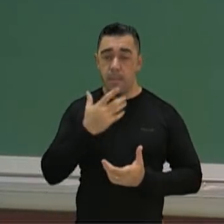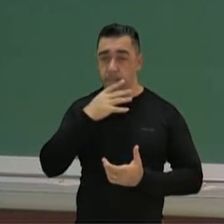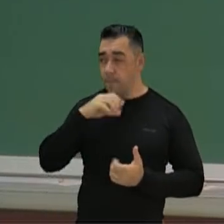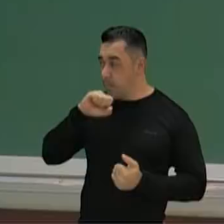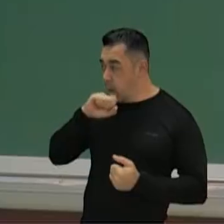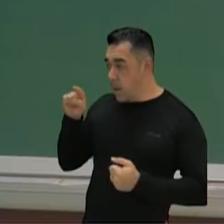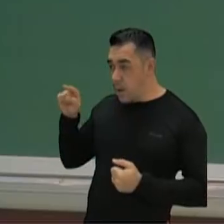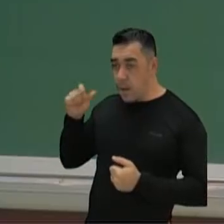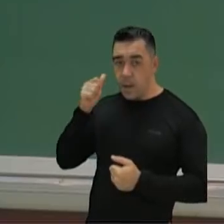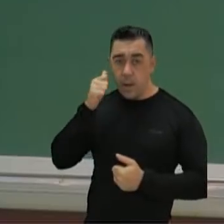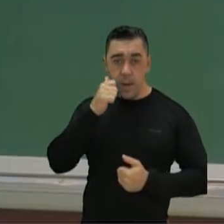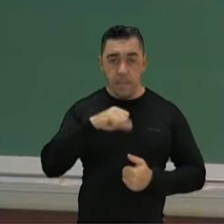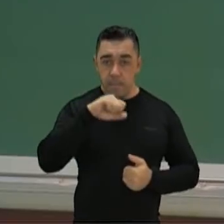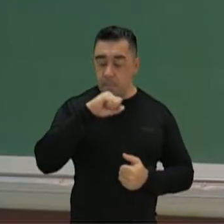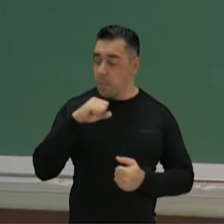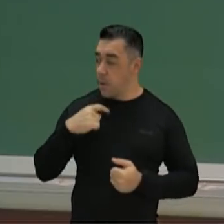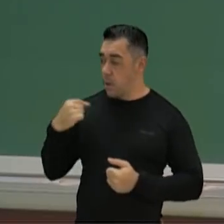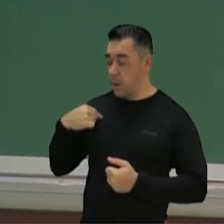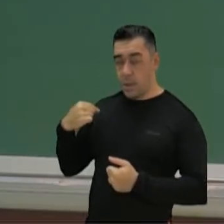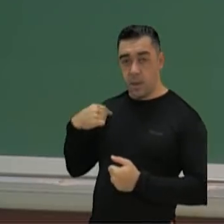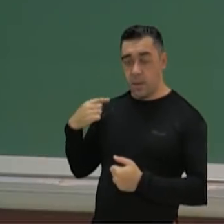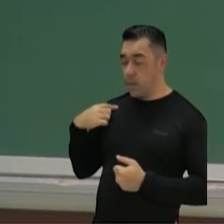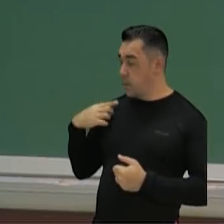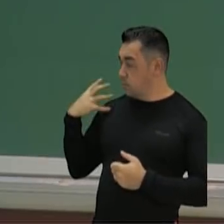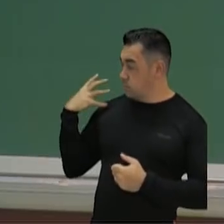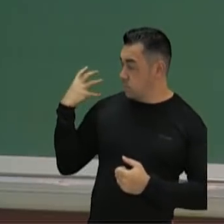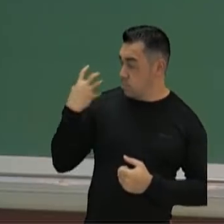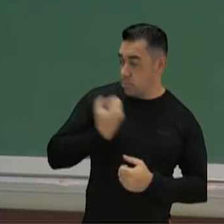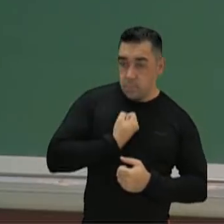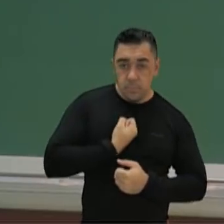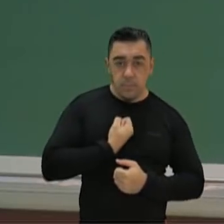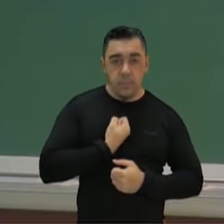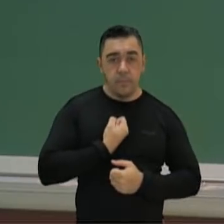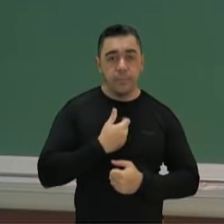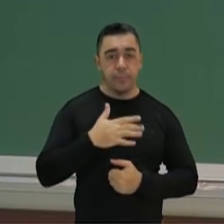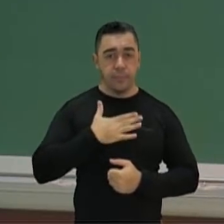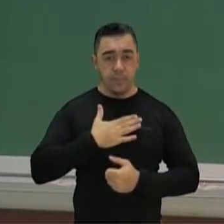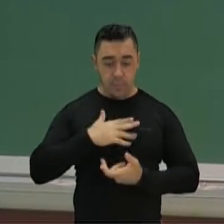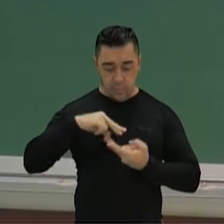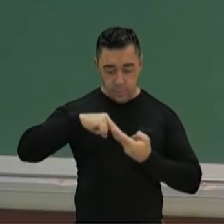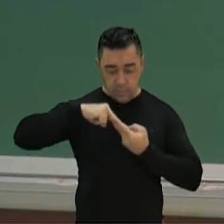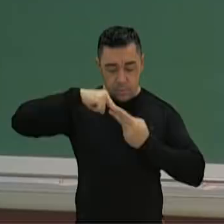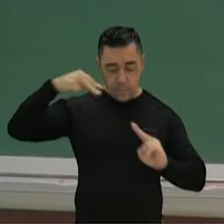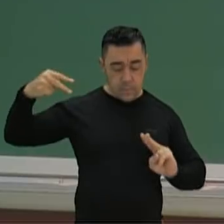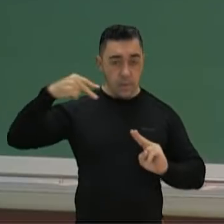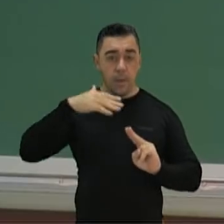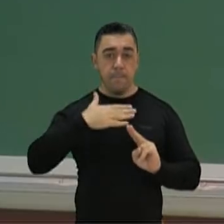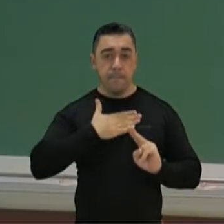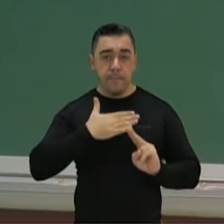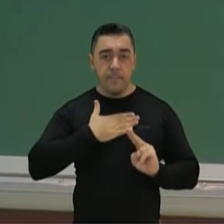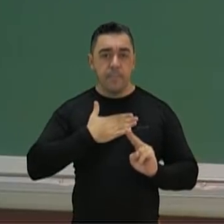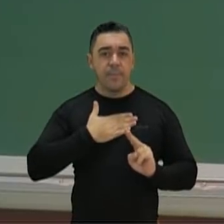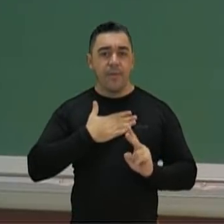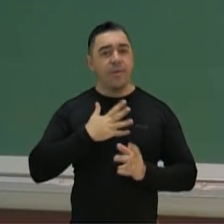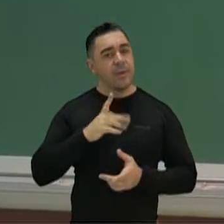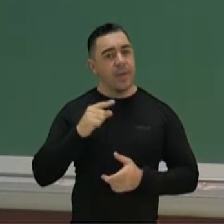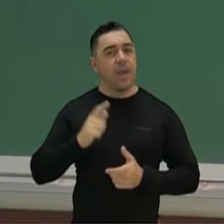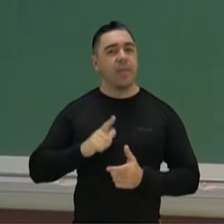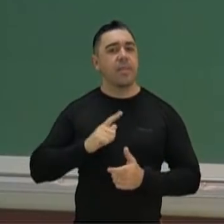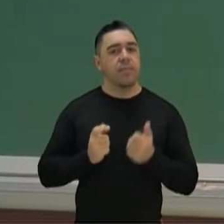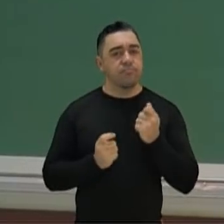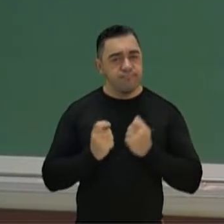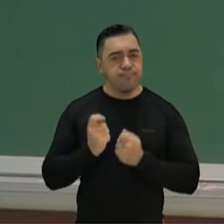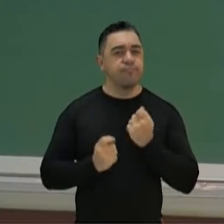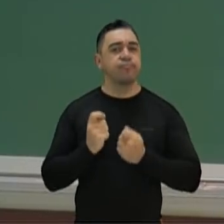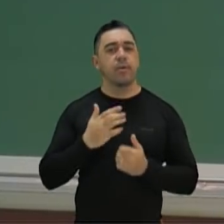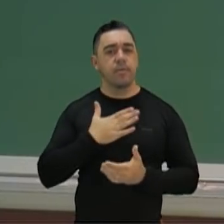nossos pais e ele comanda toda a atividade da célula. Então, ele é o CPU da